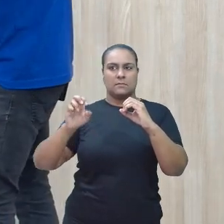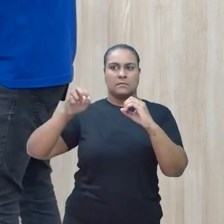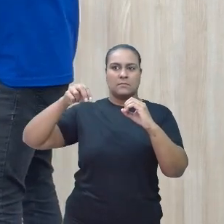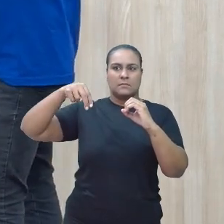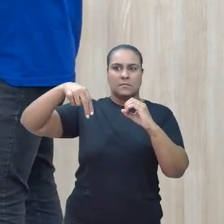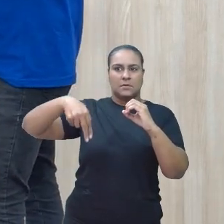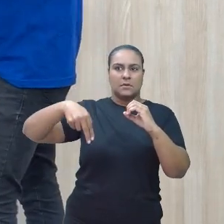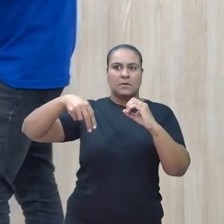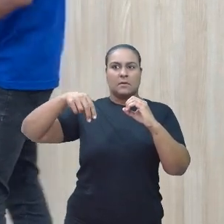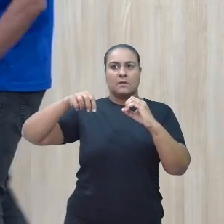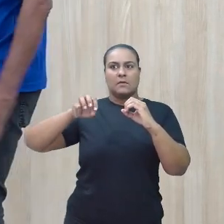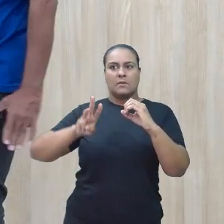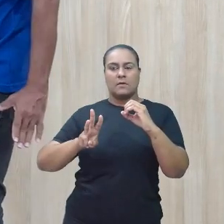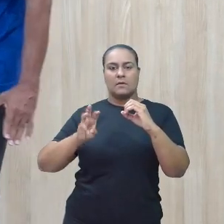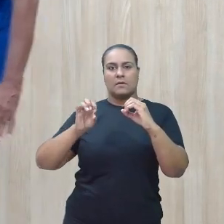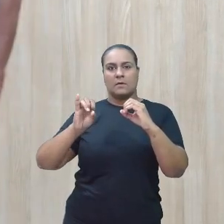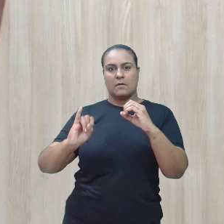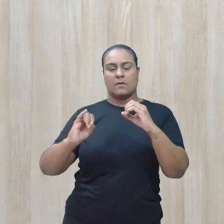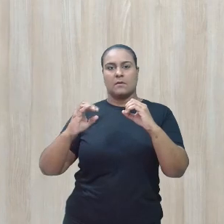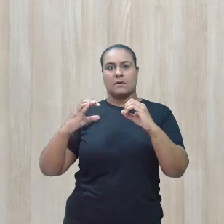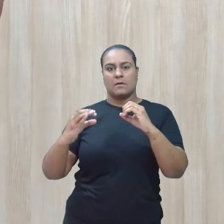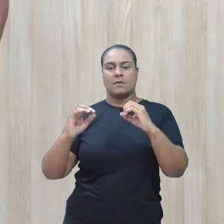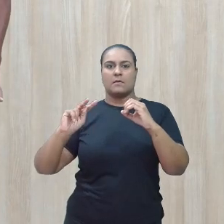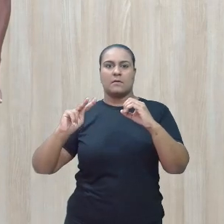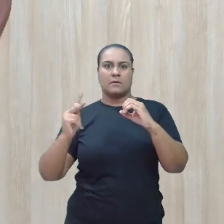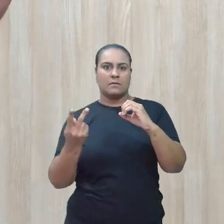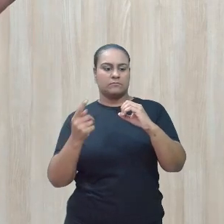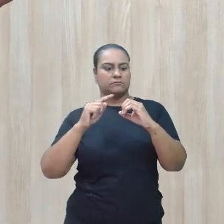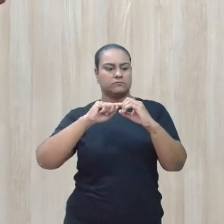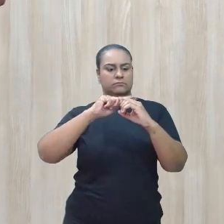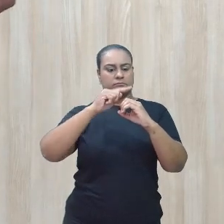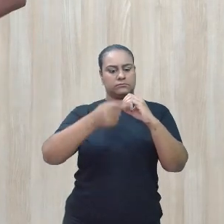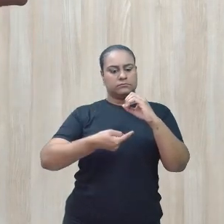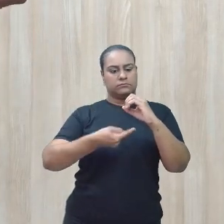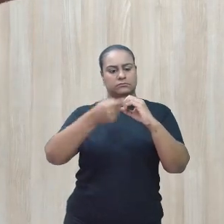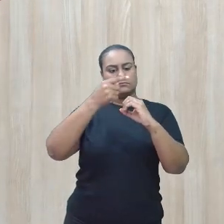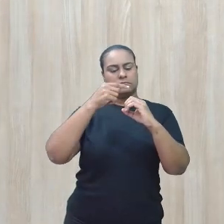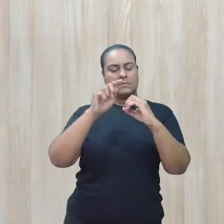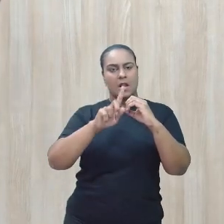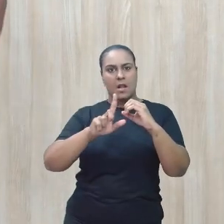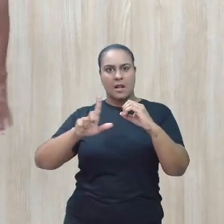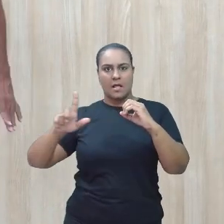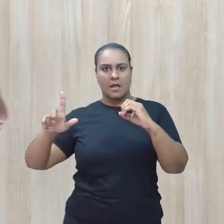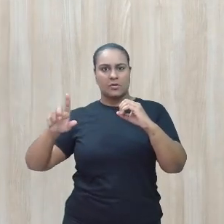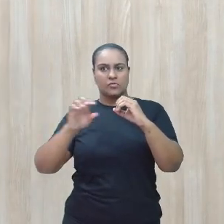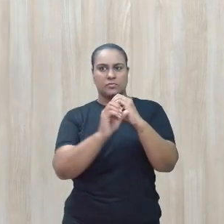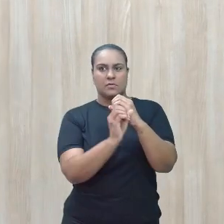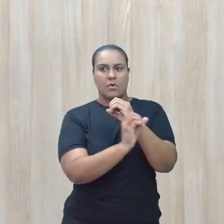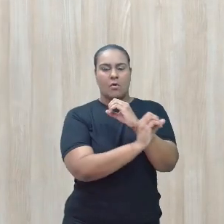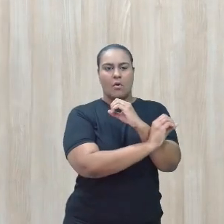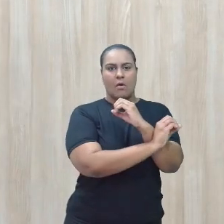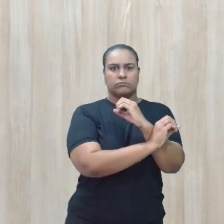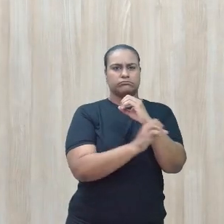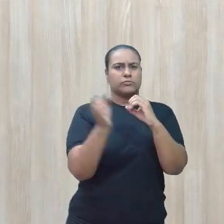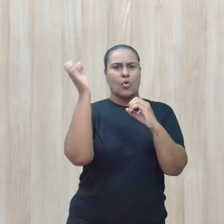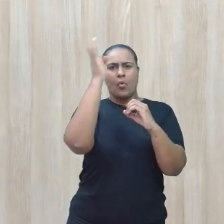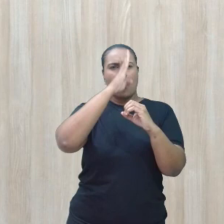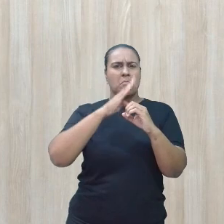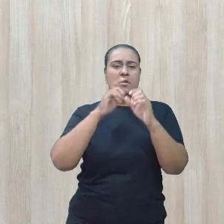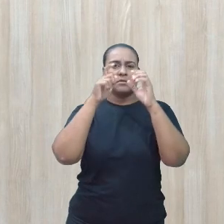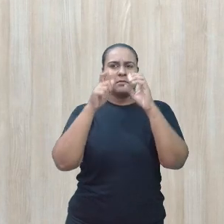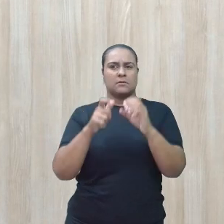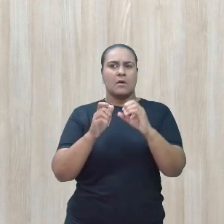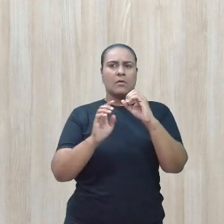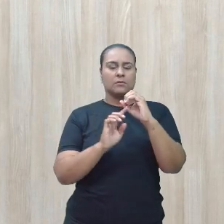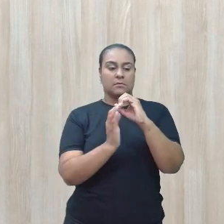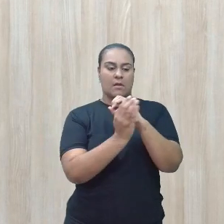do lado ocidental, tá? Para saber quem está no oriente e quem está no ocidente. Então, fica mais fácil localizar. O Brasil está onde? Ele está no lado